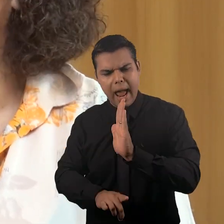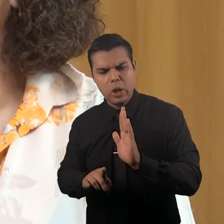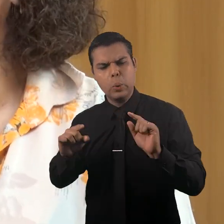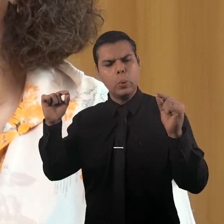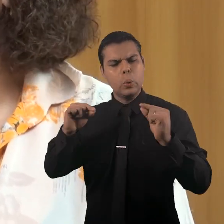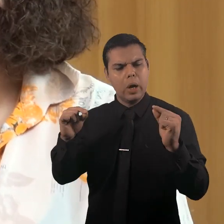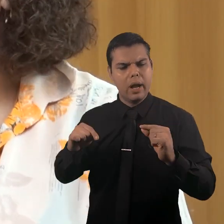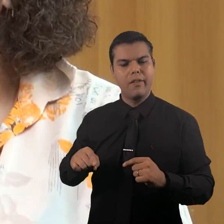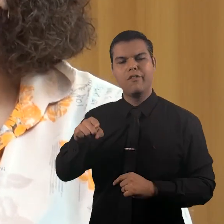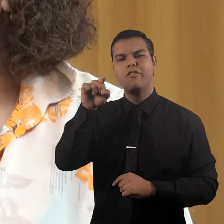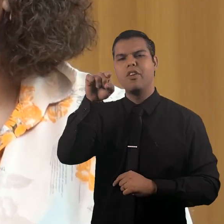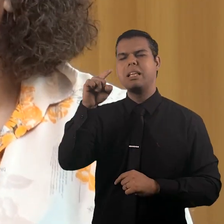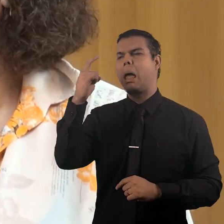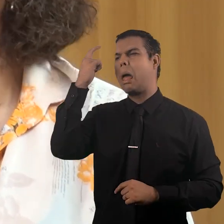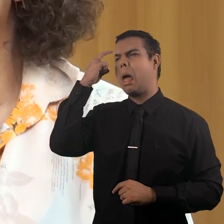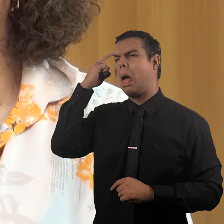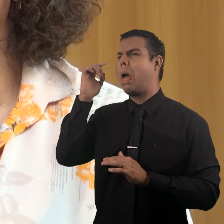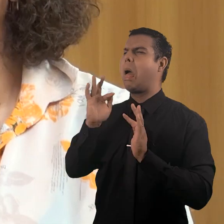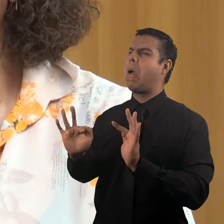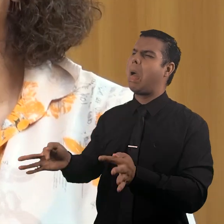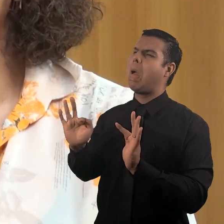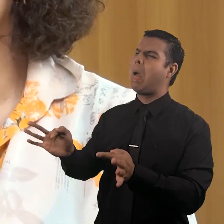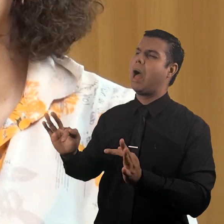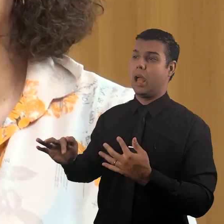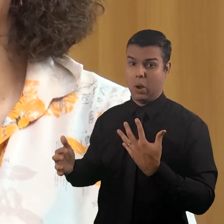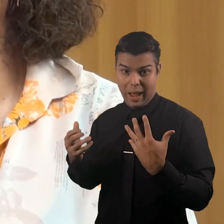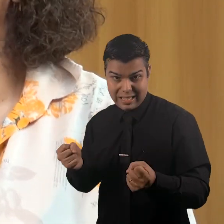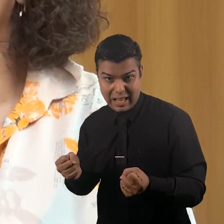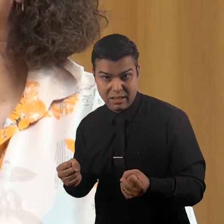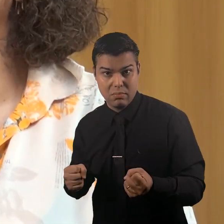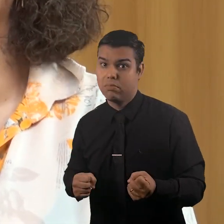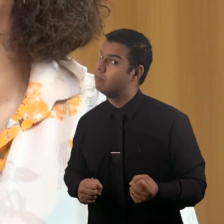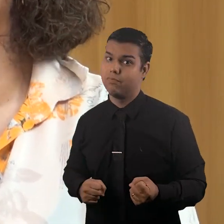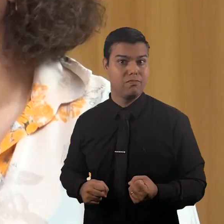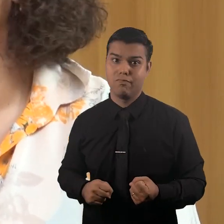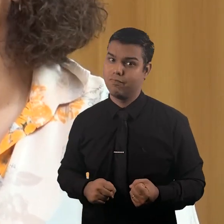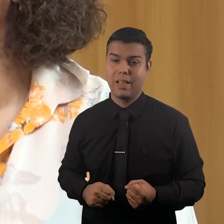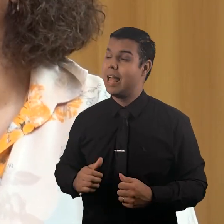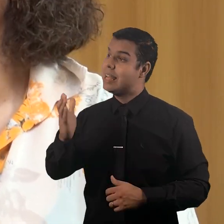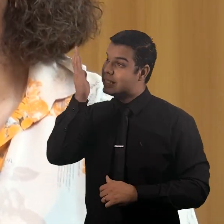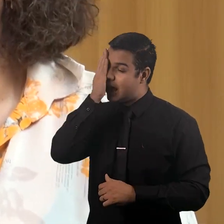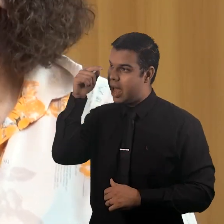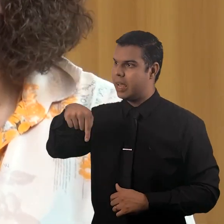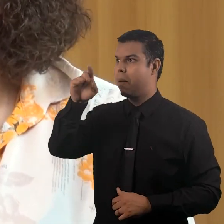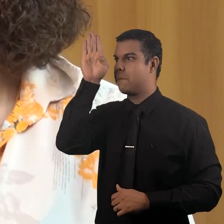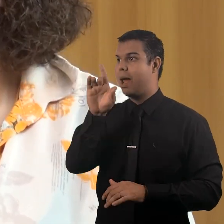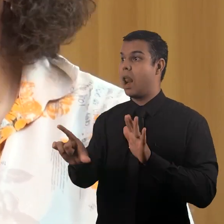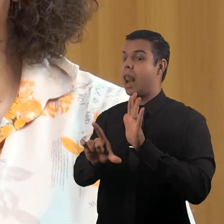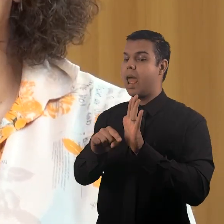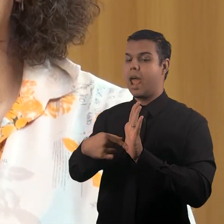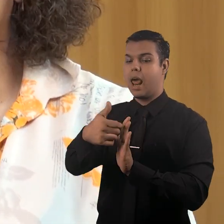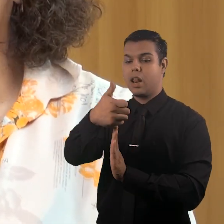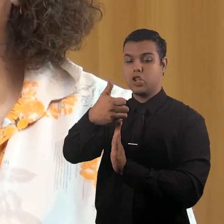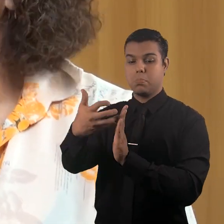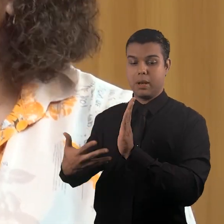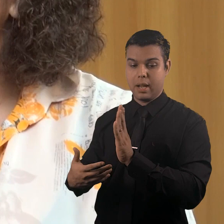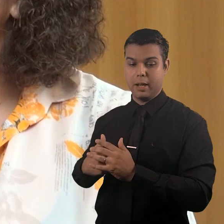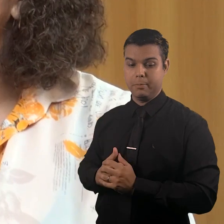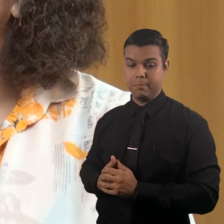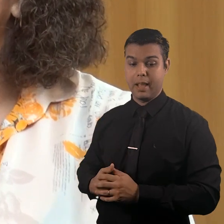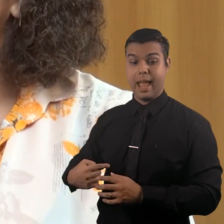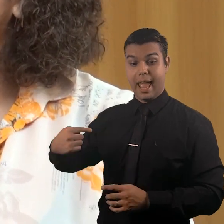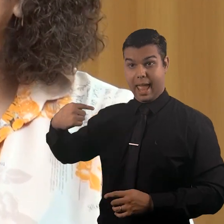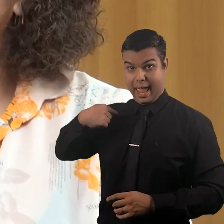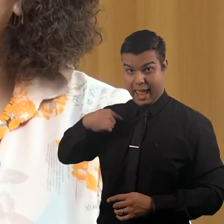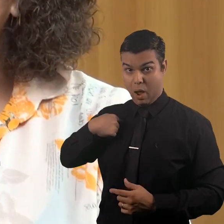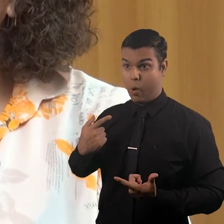desse paciente, você não aceita não como resposta. Você sabe, por exemplo, que no Brasil a lei diz que o paciente